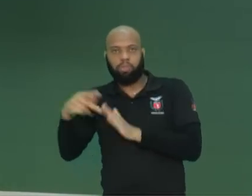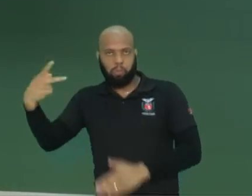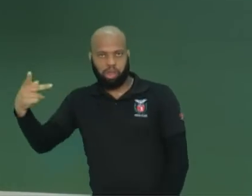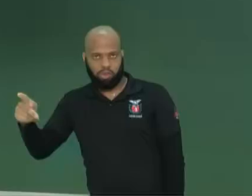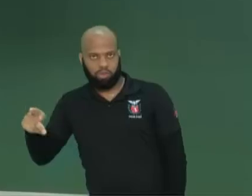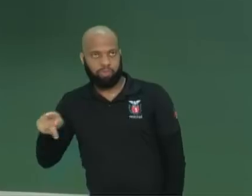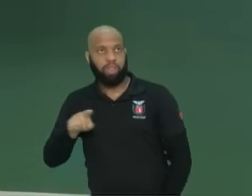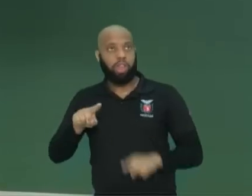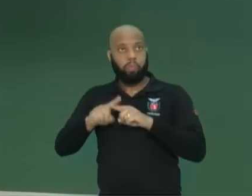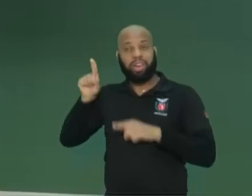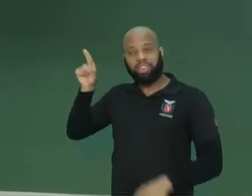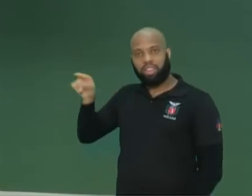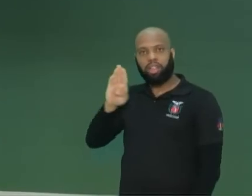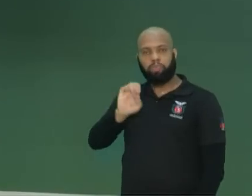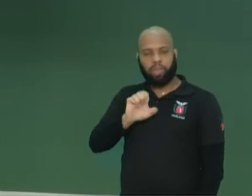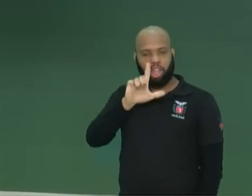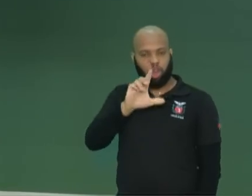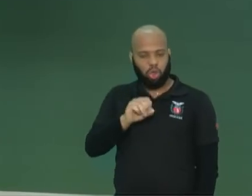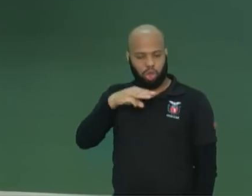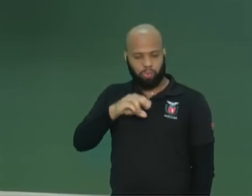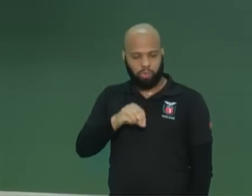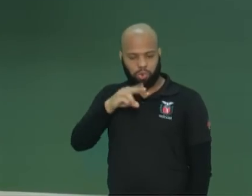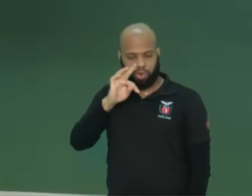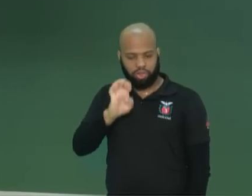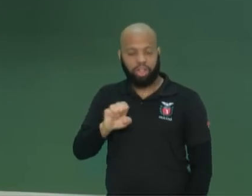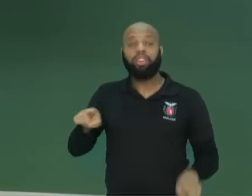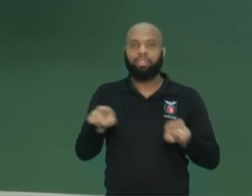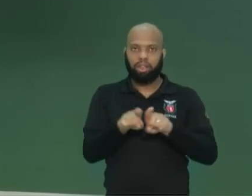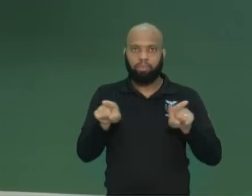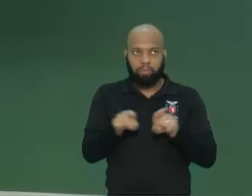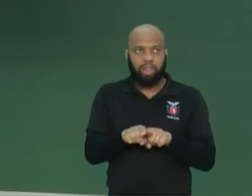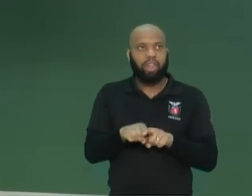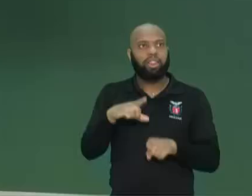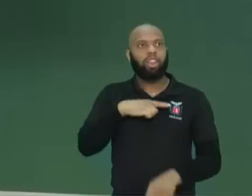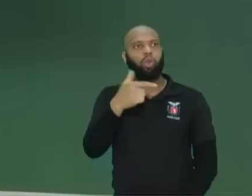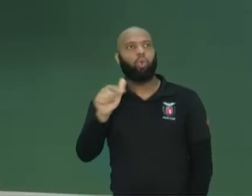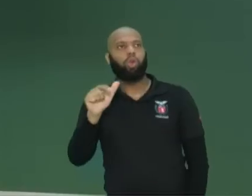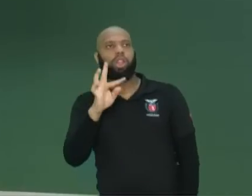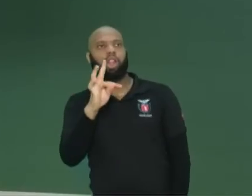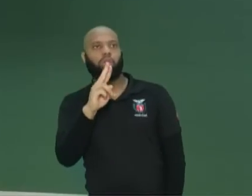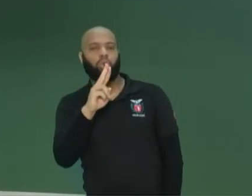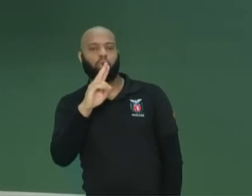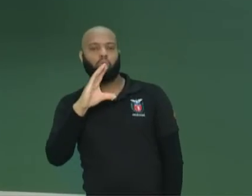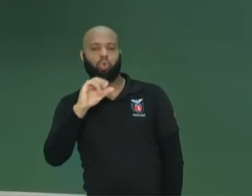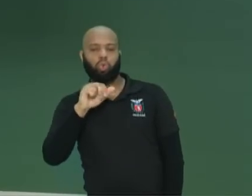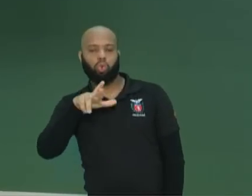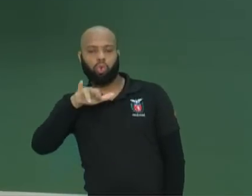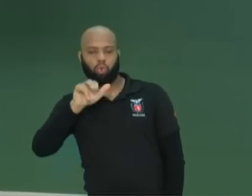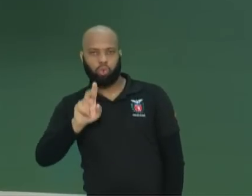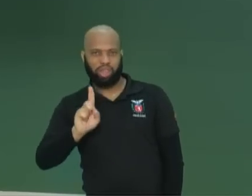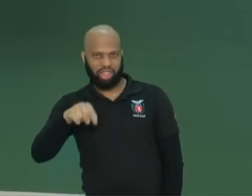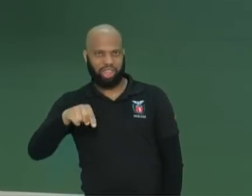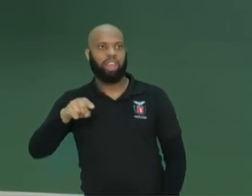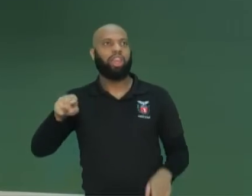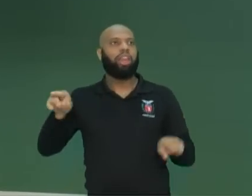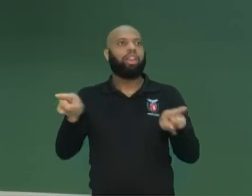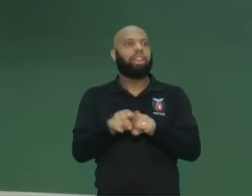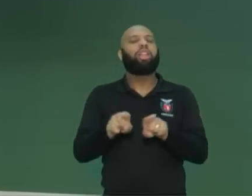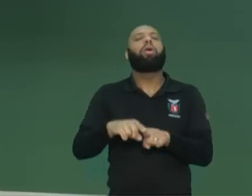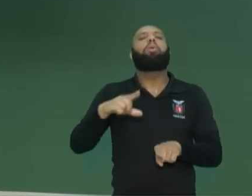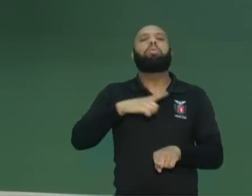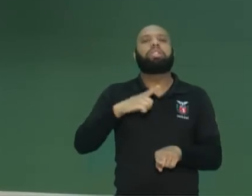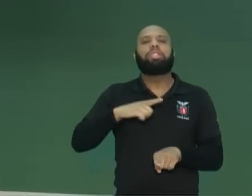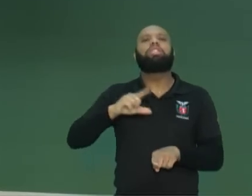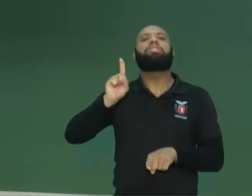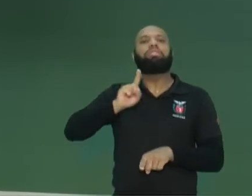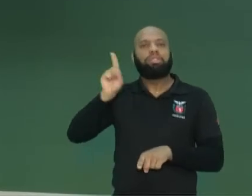o outro é do Tucuruí, que também fica na região norte, tá? Mas também teve ali questões de custar